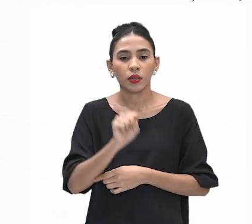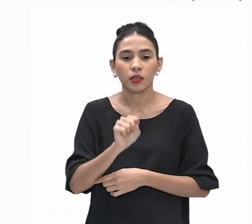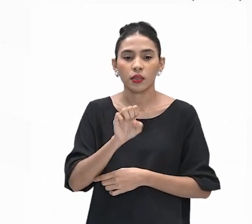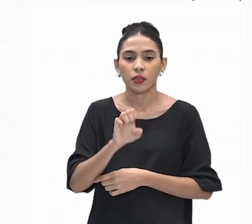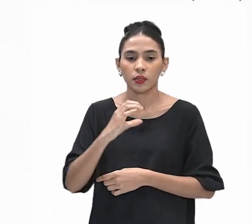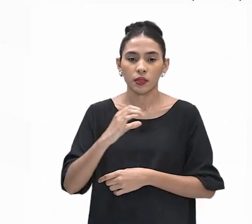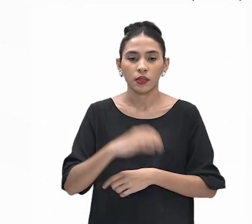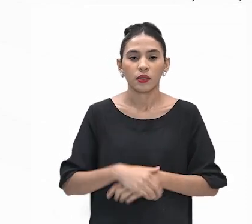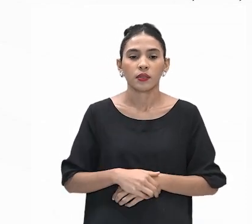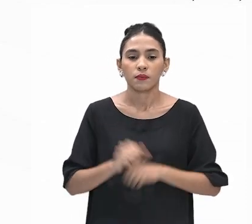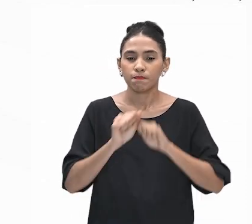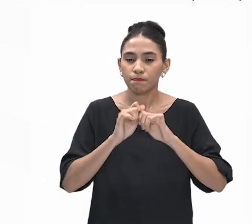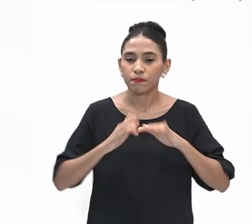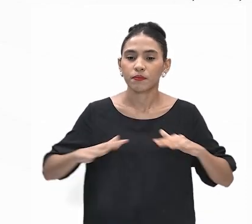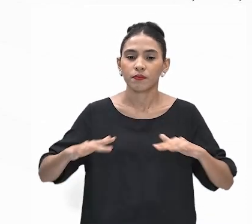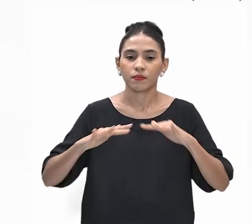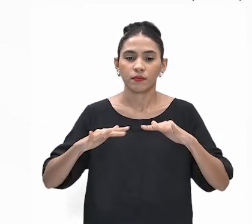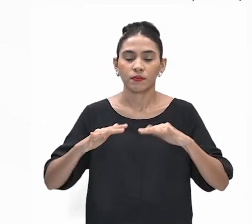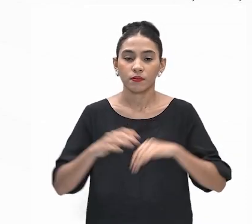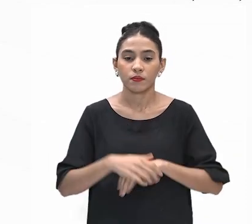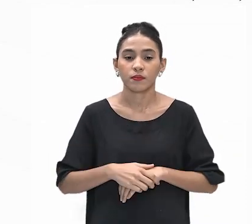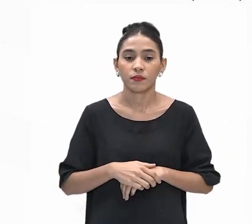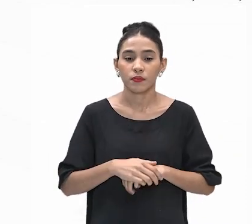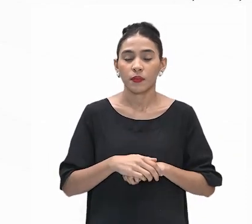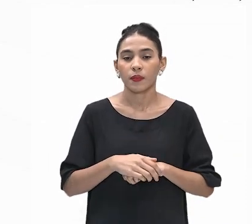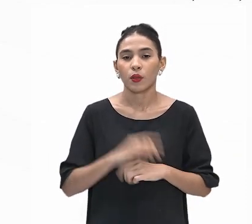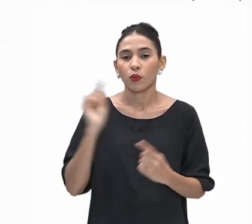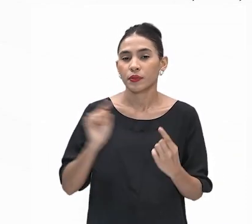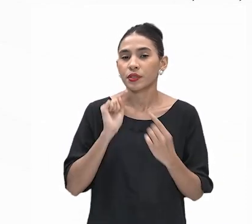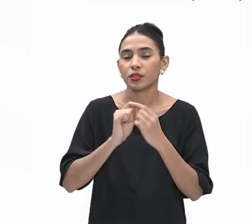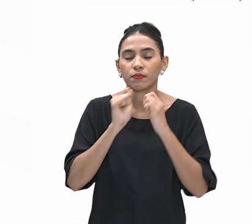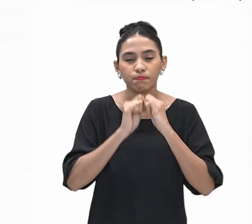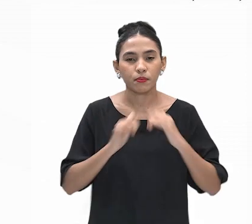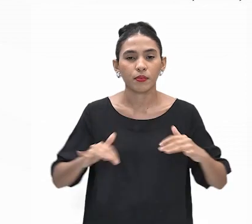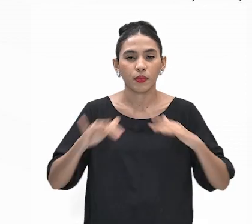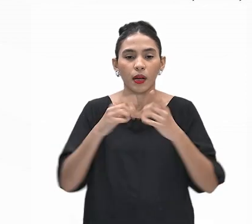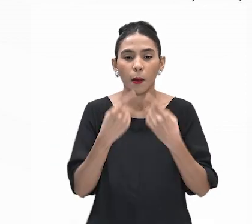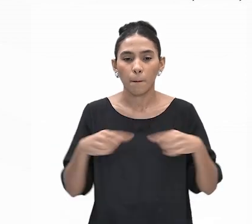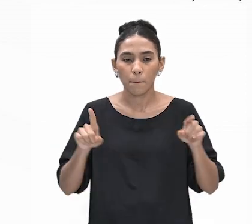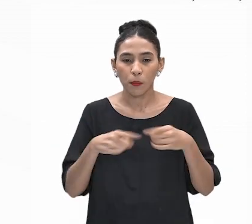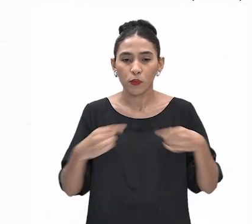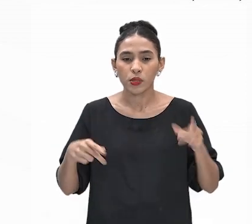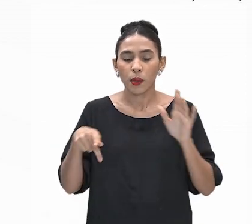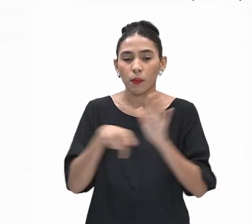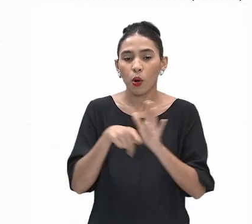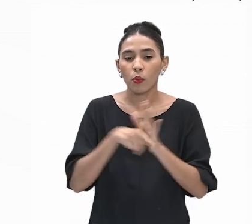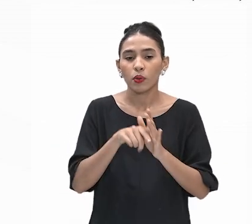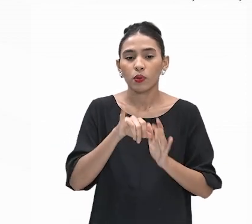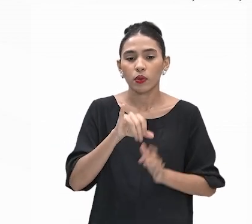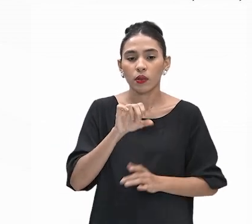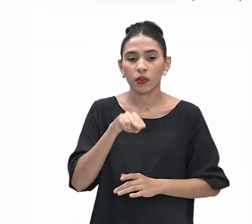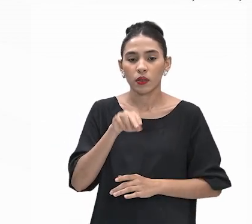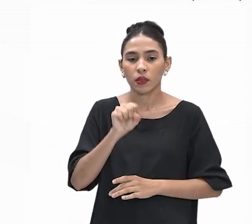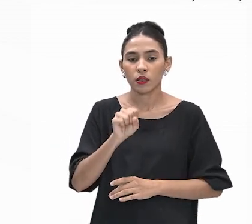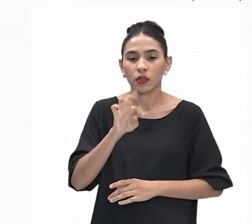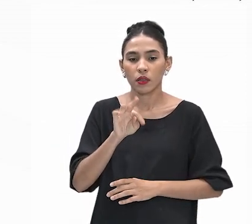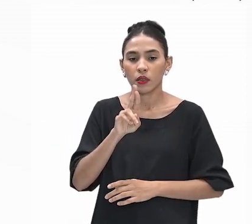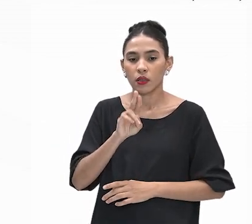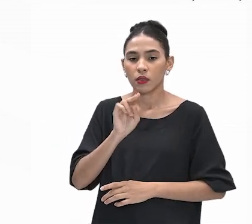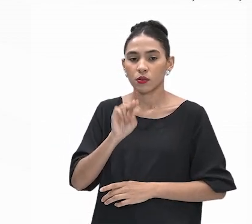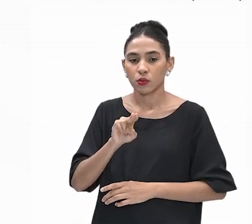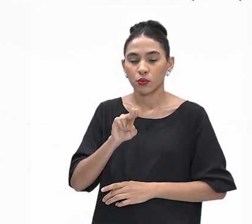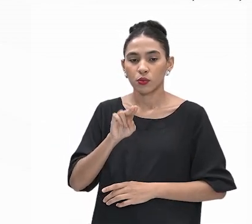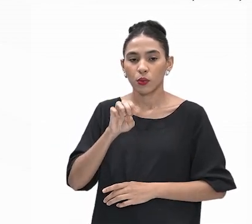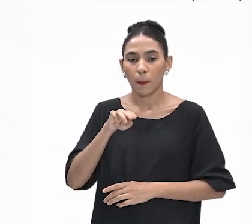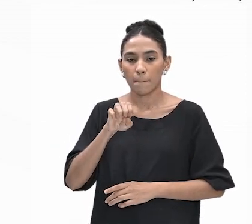difundir, com a missão de difundir a música popular instrumental no Amazonas, privilegiando as